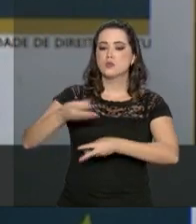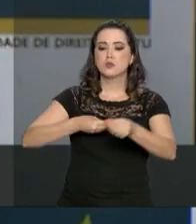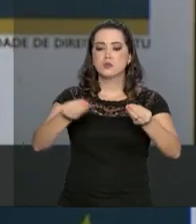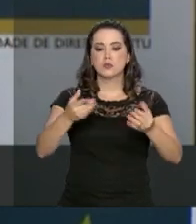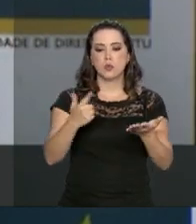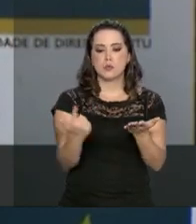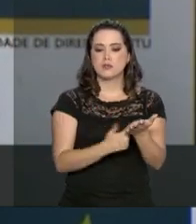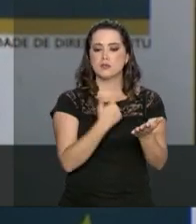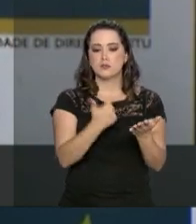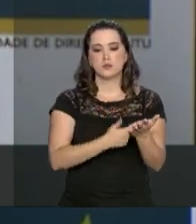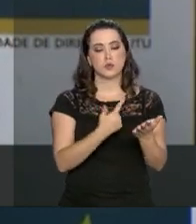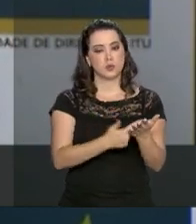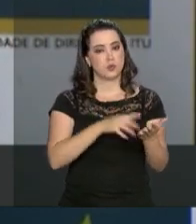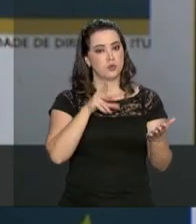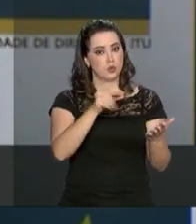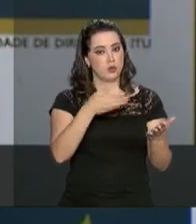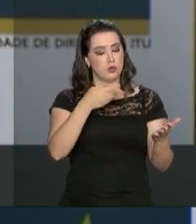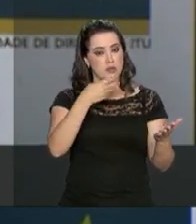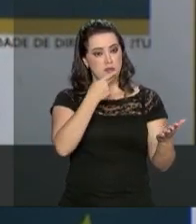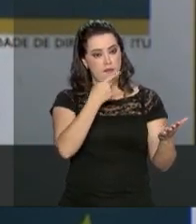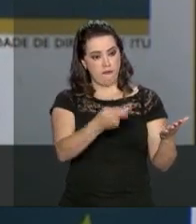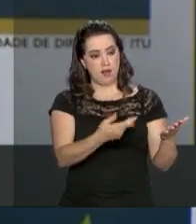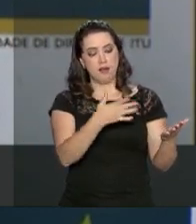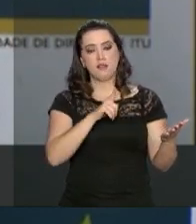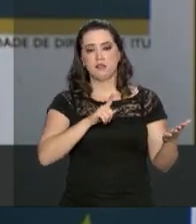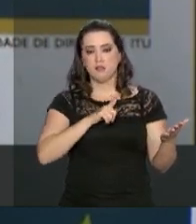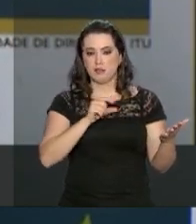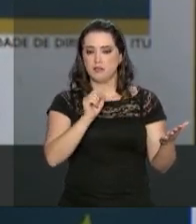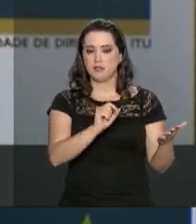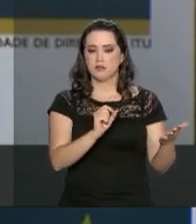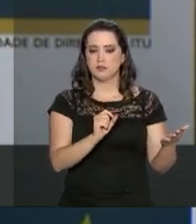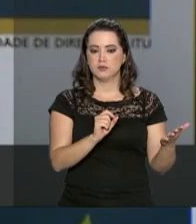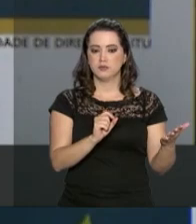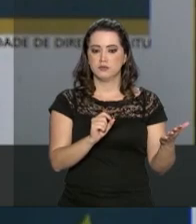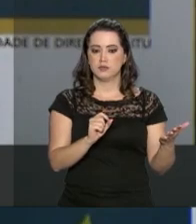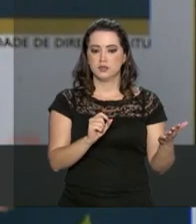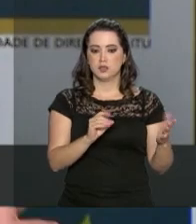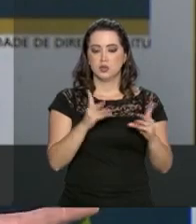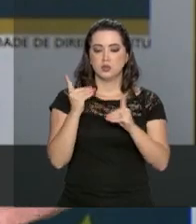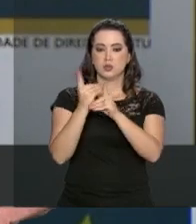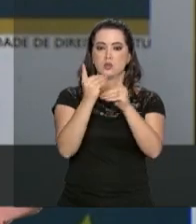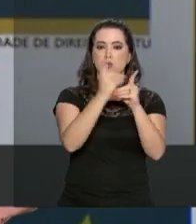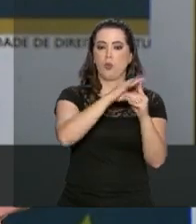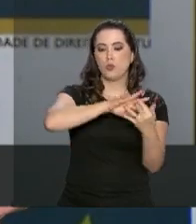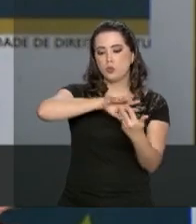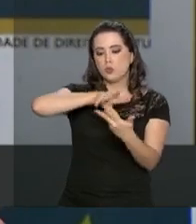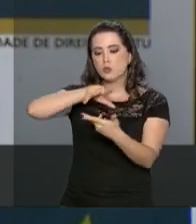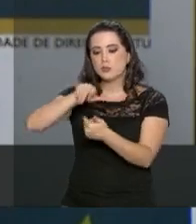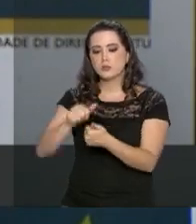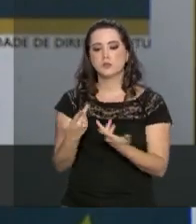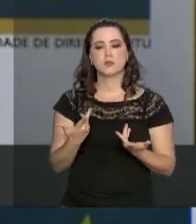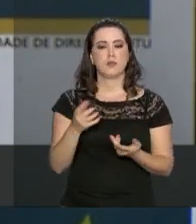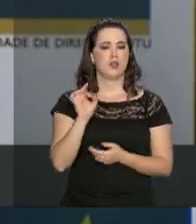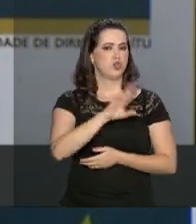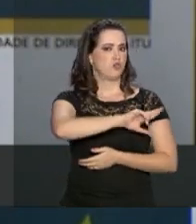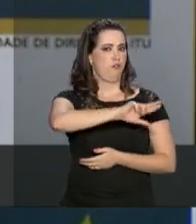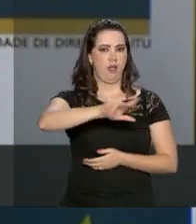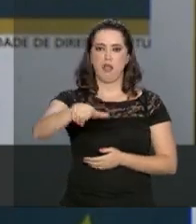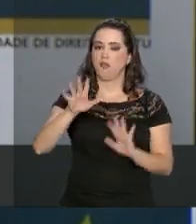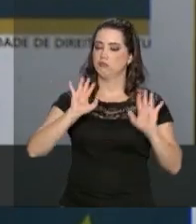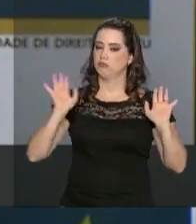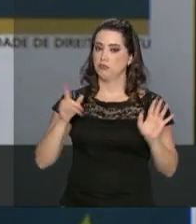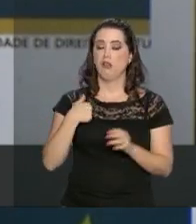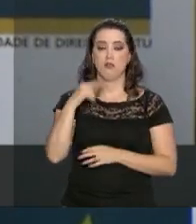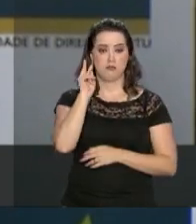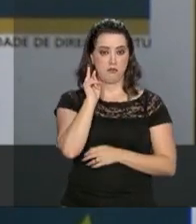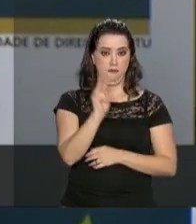os livros dos discursos que pronunciei nos encontros internacionais. E não foram poucos.